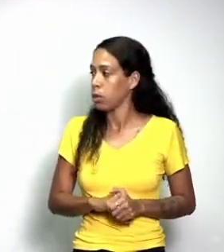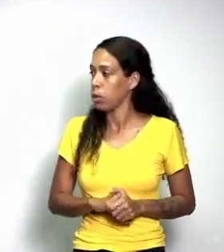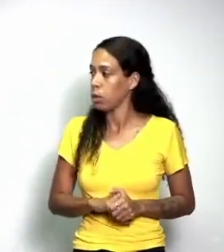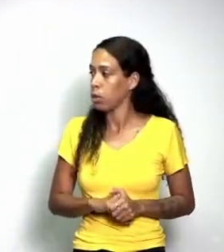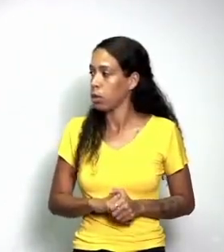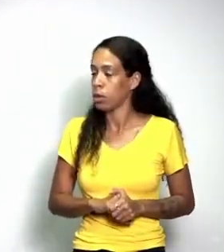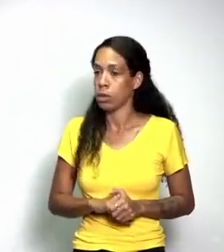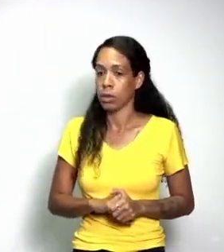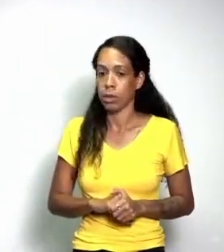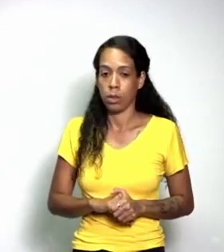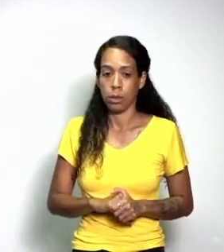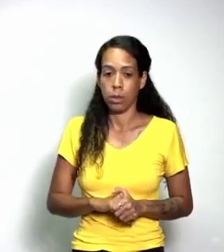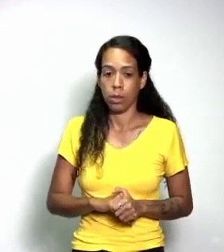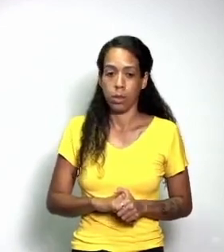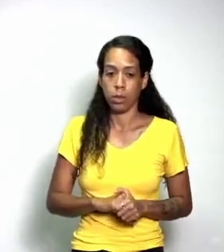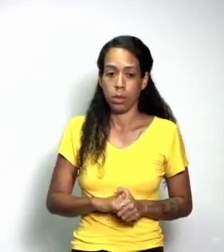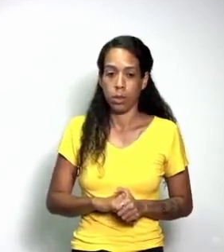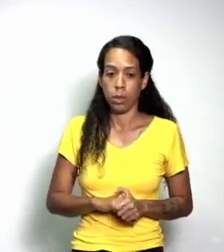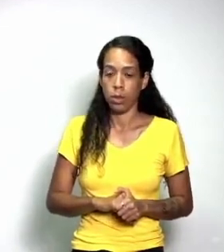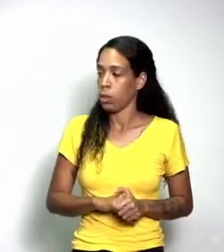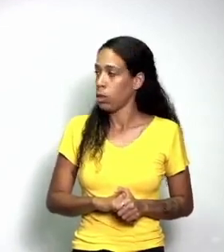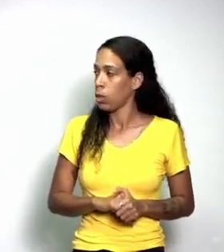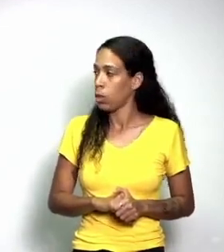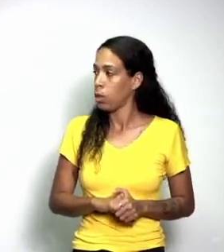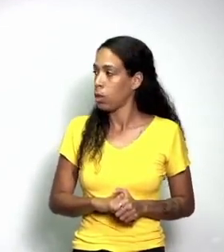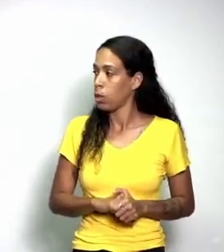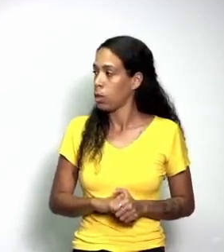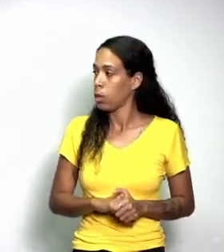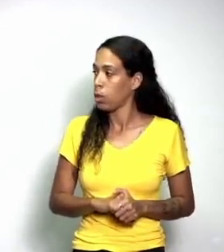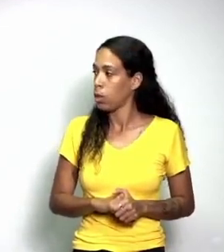Você gira para cá, para a sua direita.